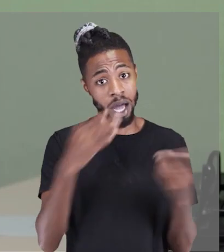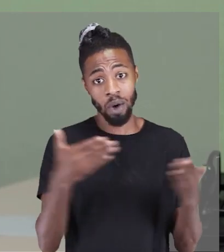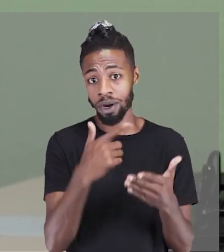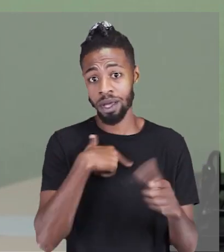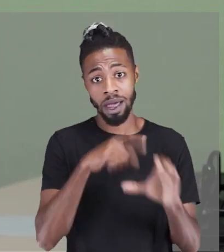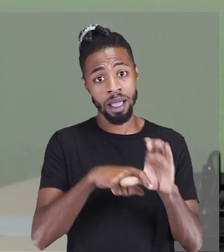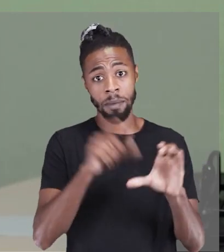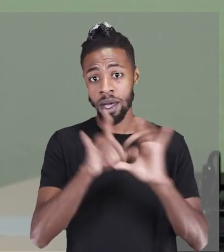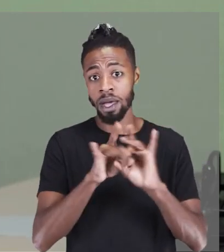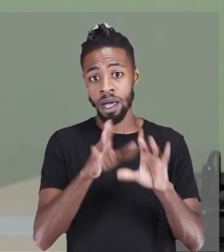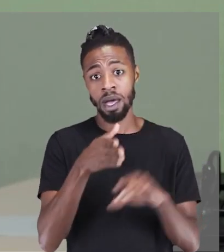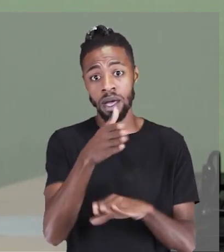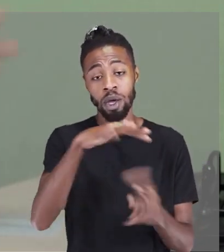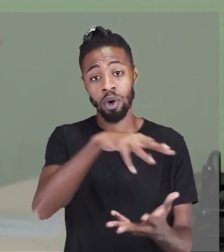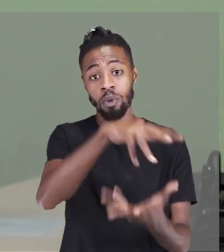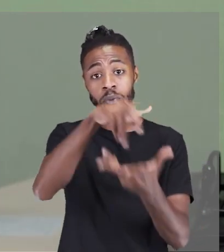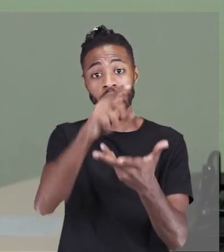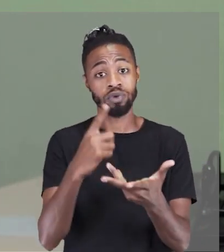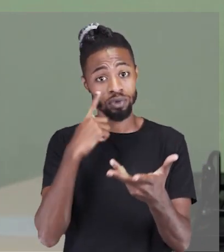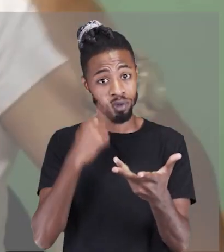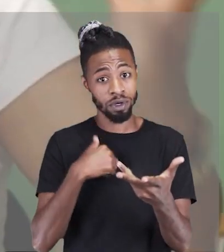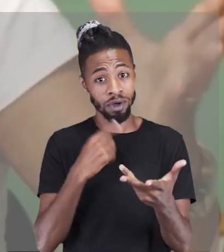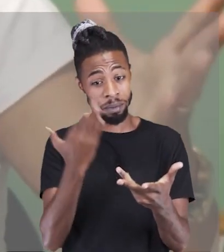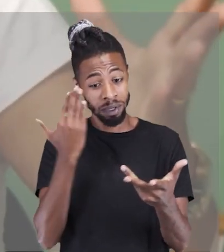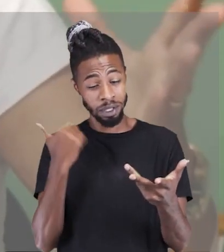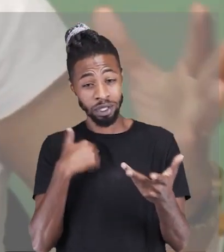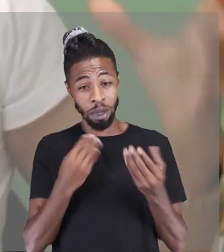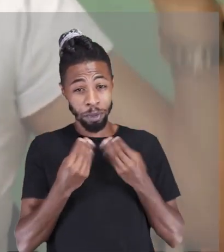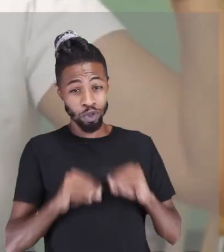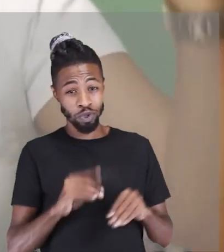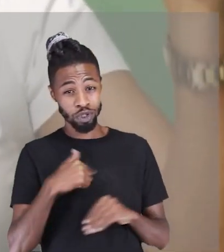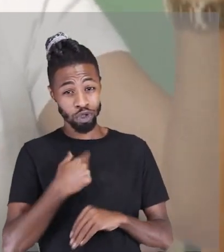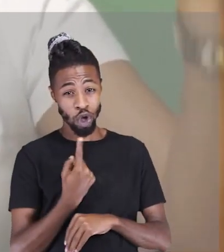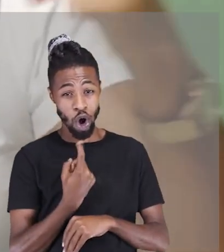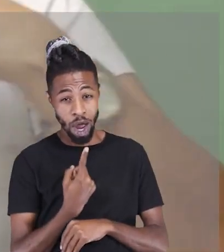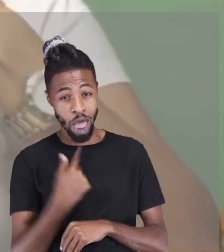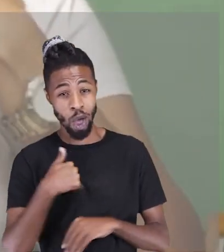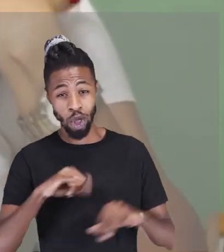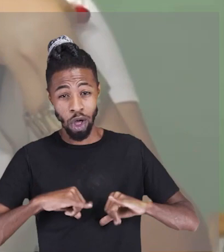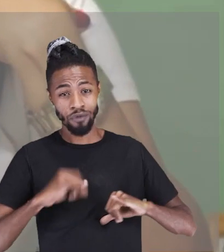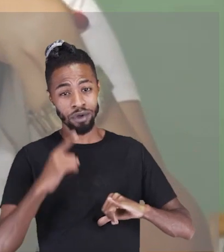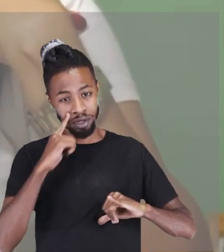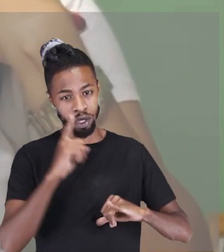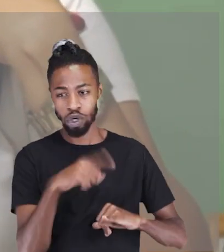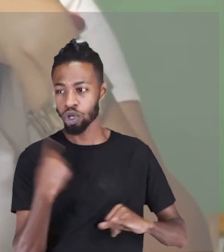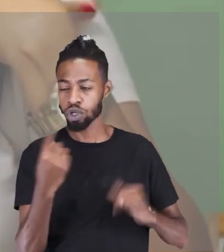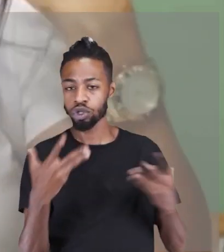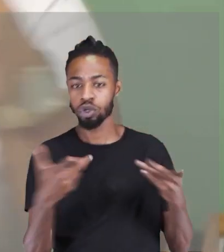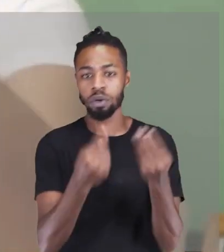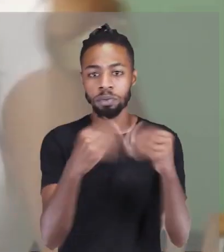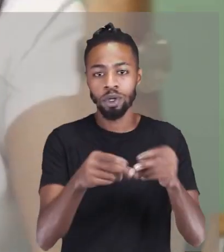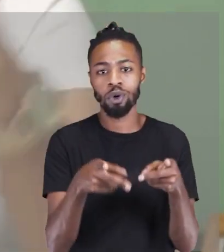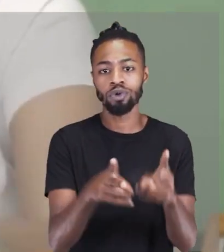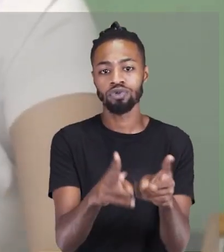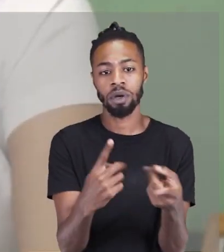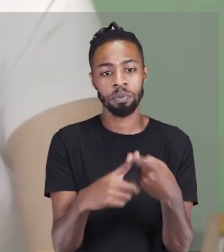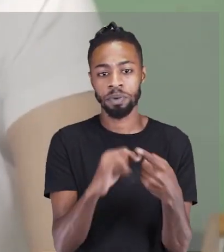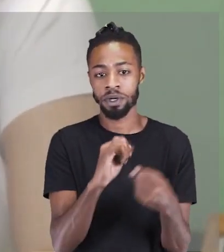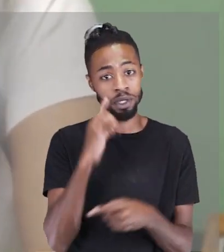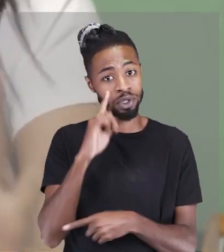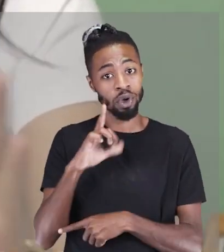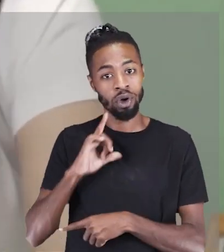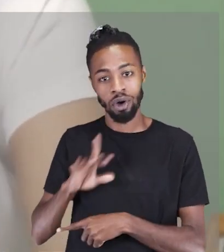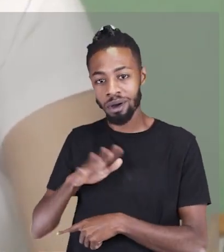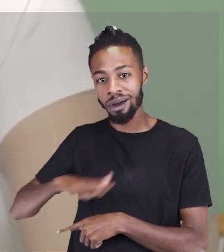o resto da vida, porque ele não é seu agora, ele é do mundo. E do mundo, esse prejuízo que você achava que só você tem, todos nós